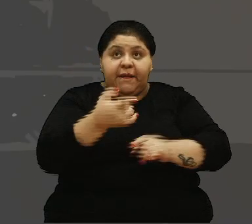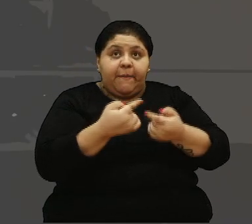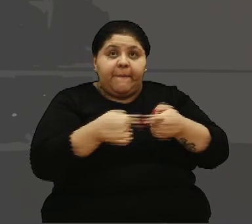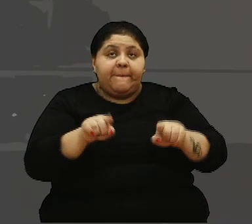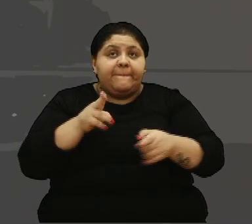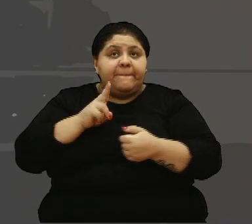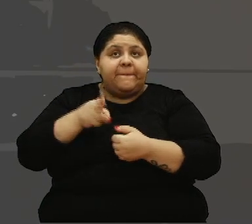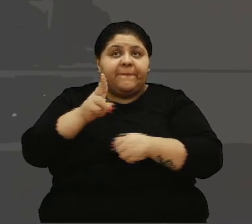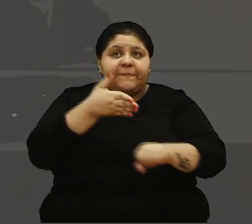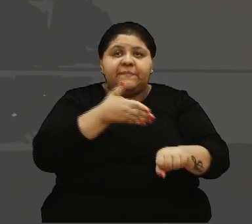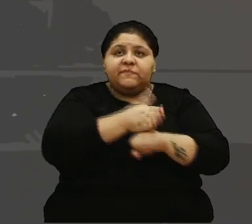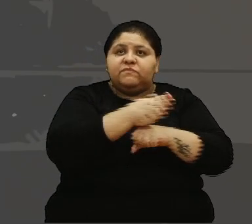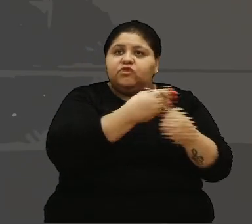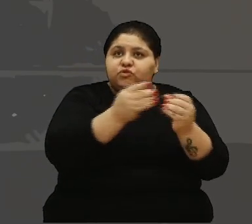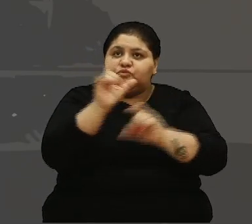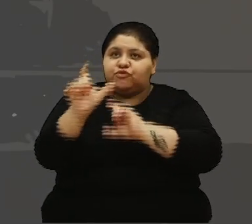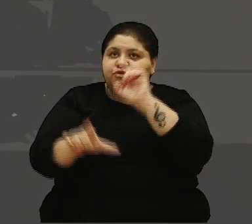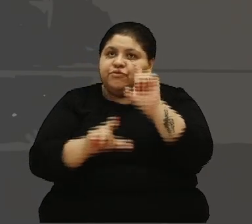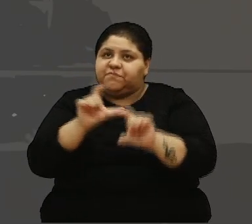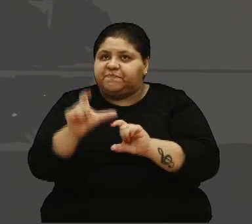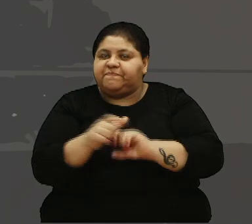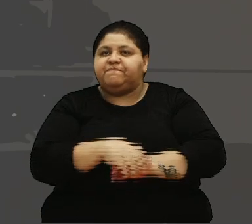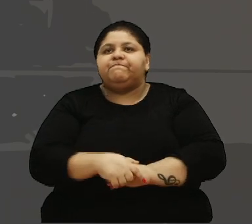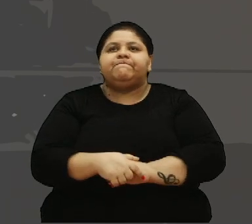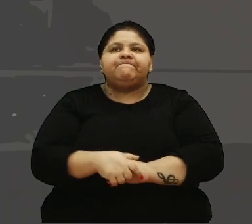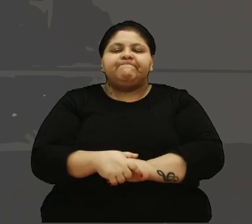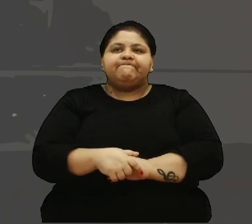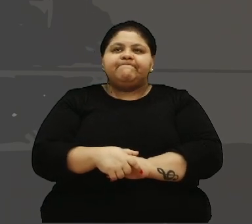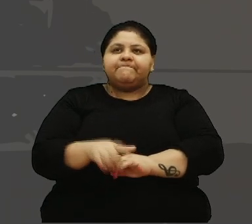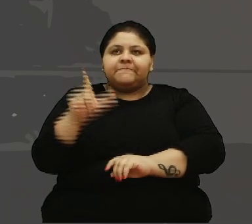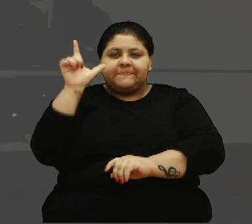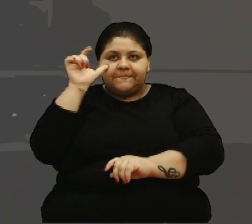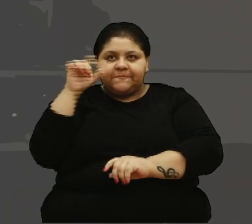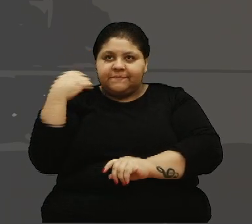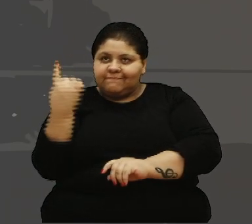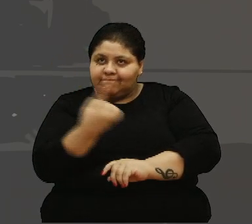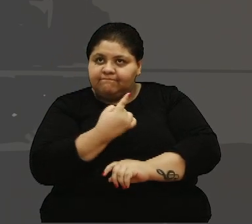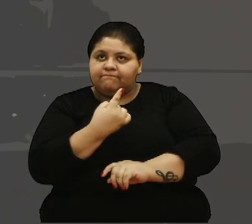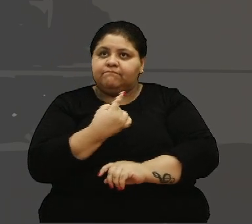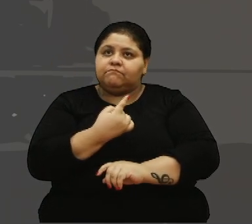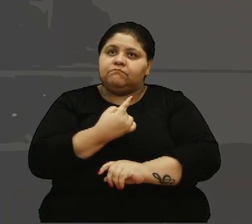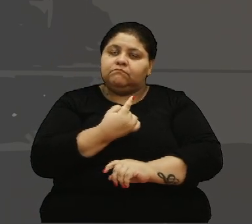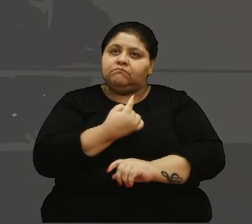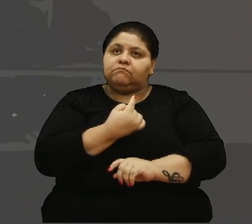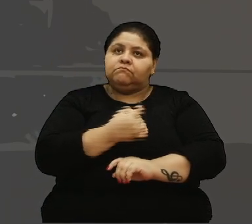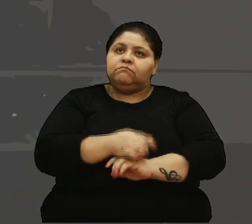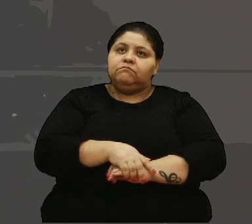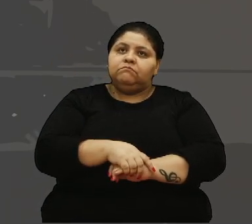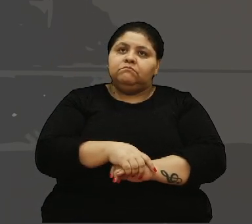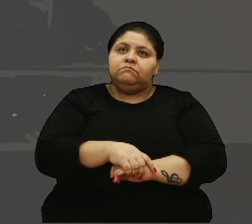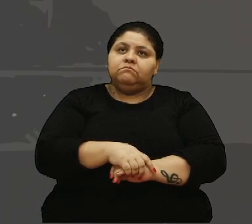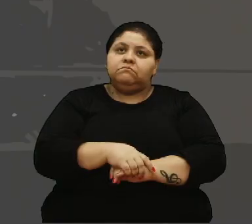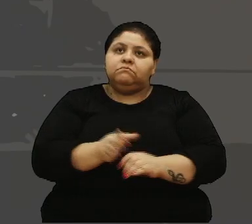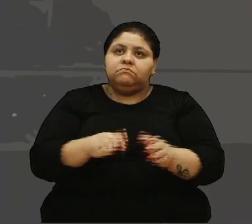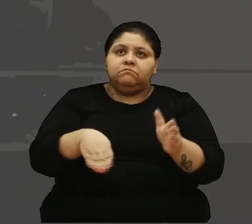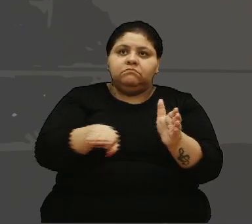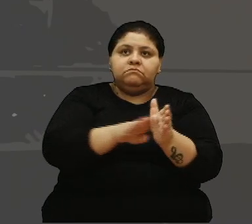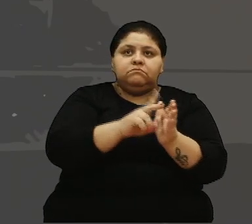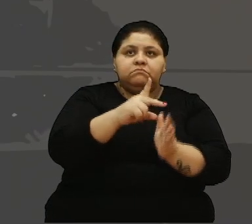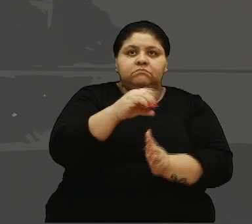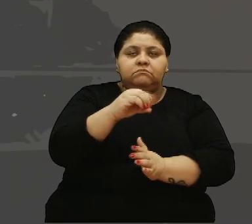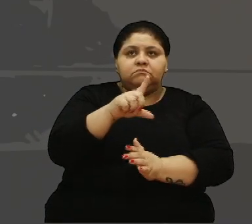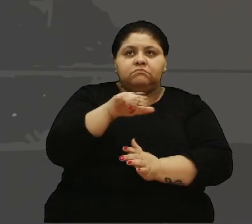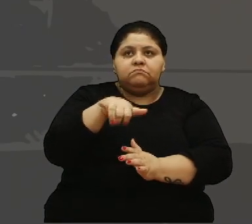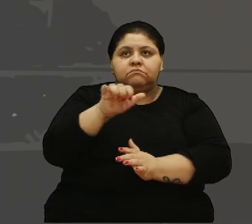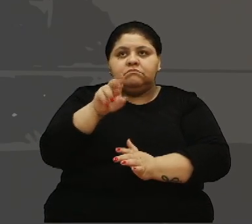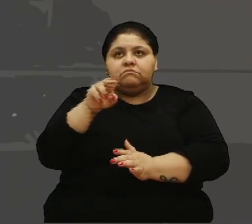com a participação de muita gente. Foi muito interessante para nós. Nós chegamos no Poliuni, o credenciamento iniciava às